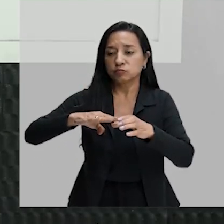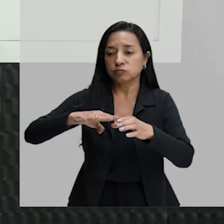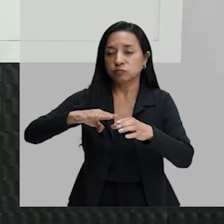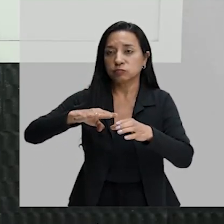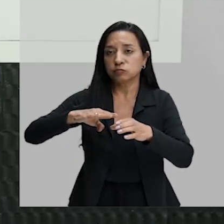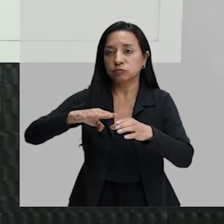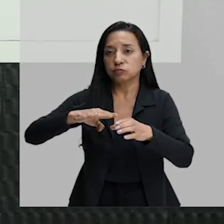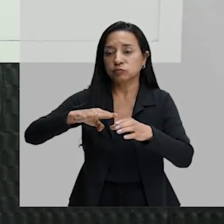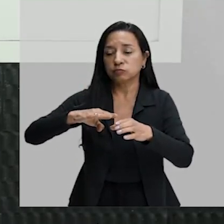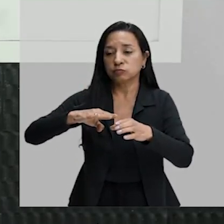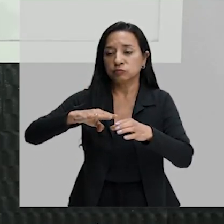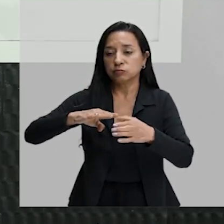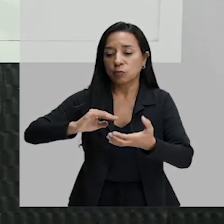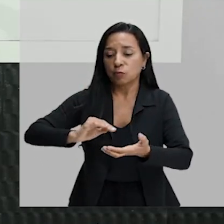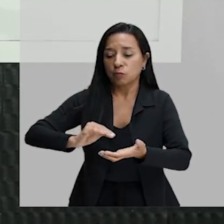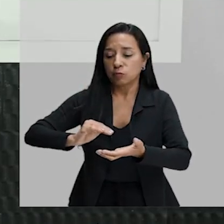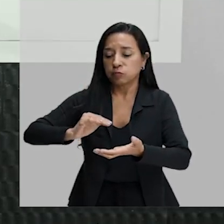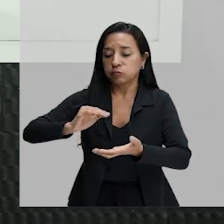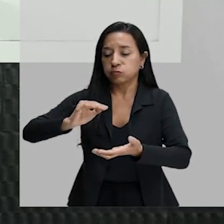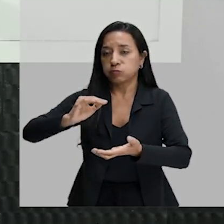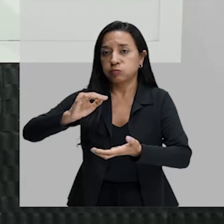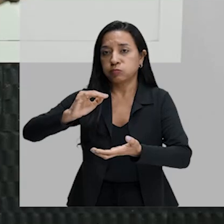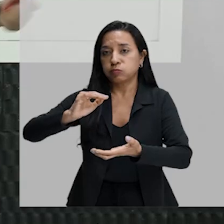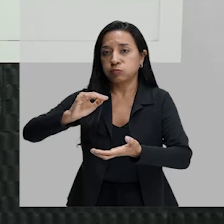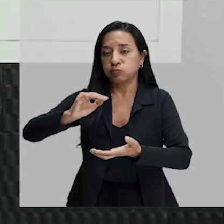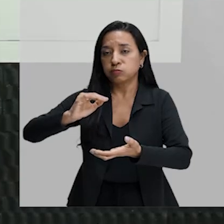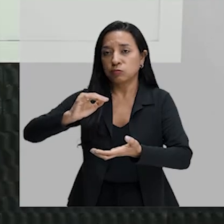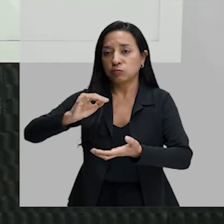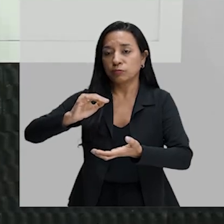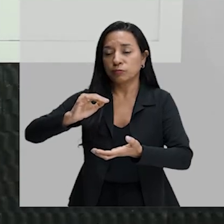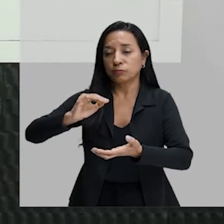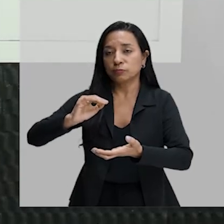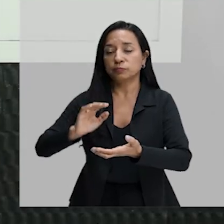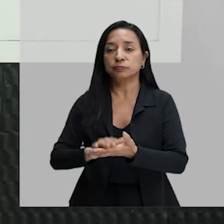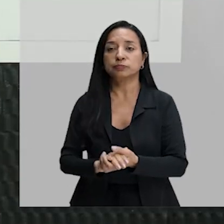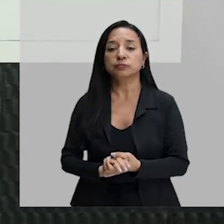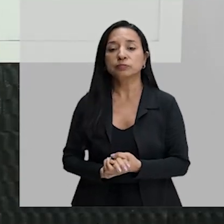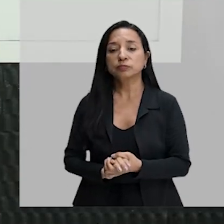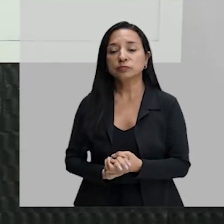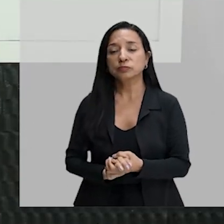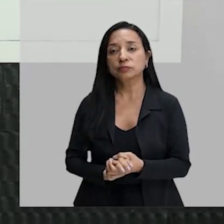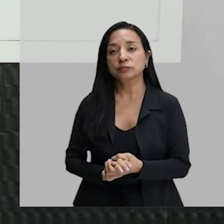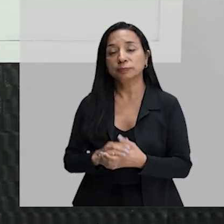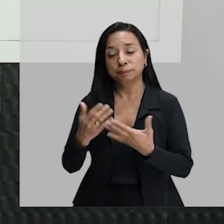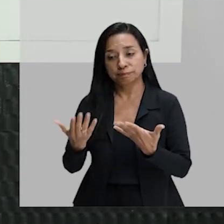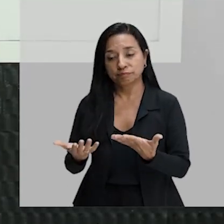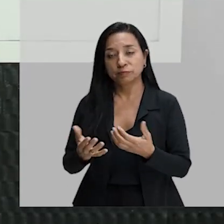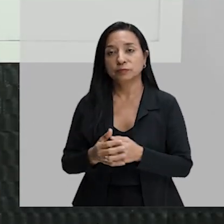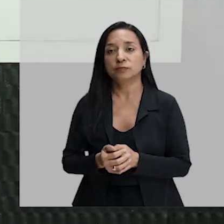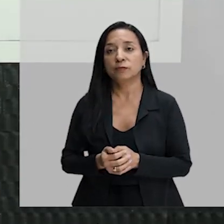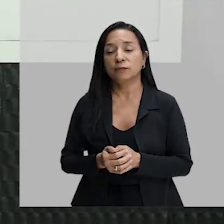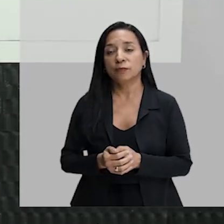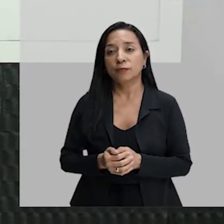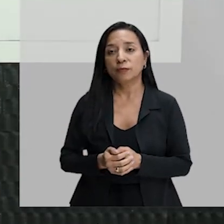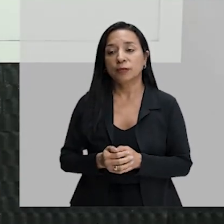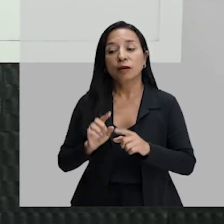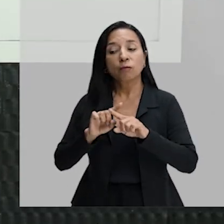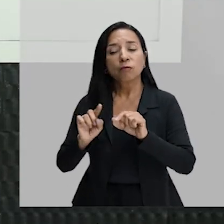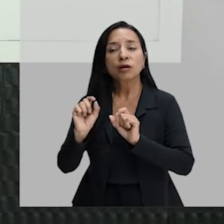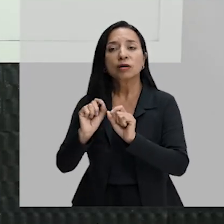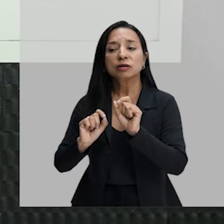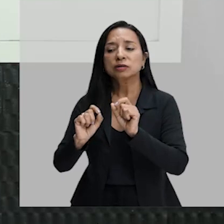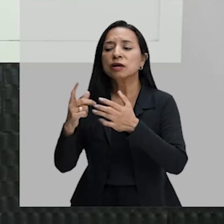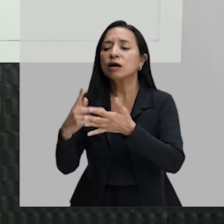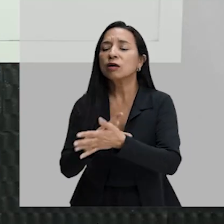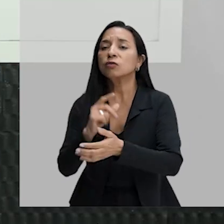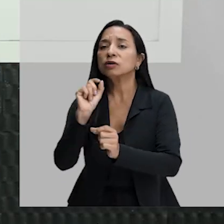né? A consequência disso é o aumento do volume. Tá certo? Só que aqui também acontece